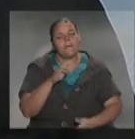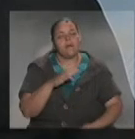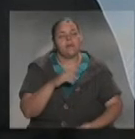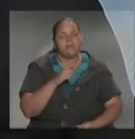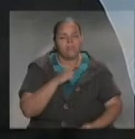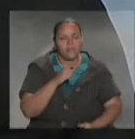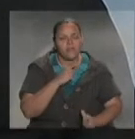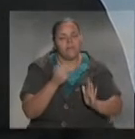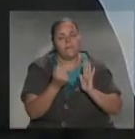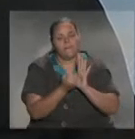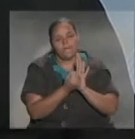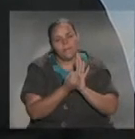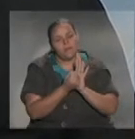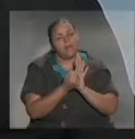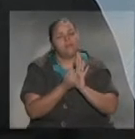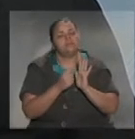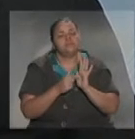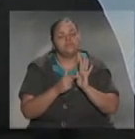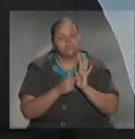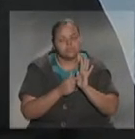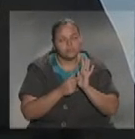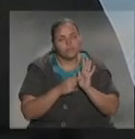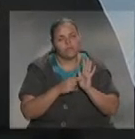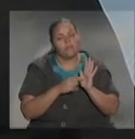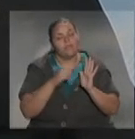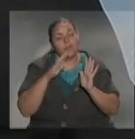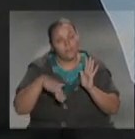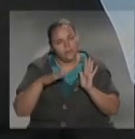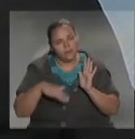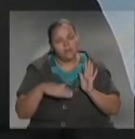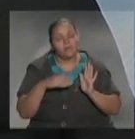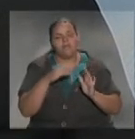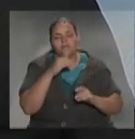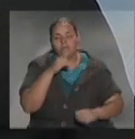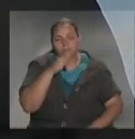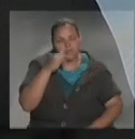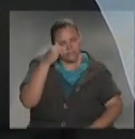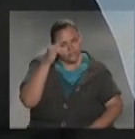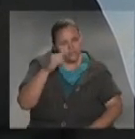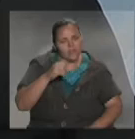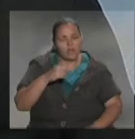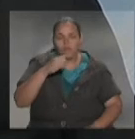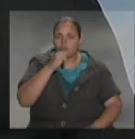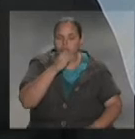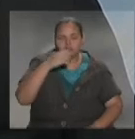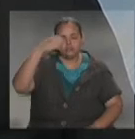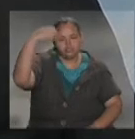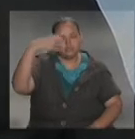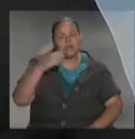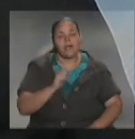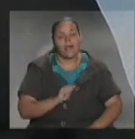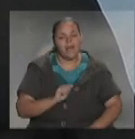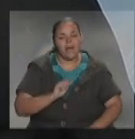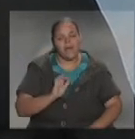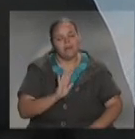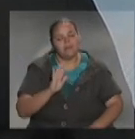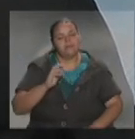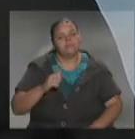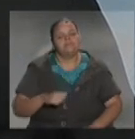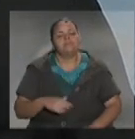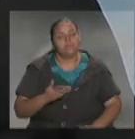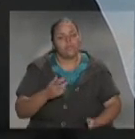tem um selo que permita um menor custo de consumo, compras de